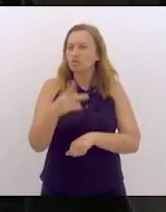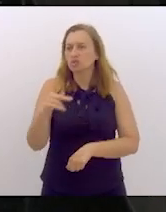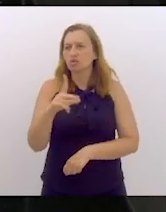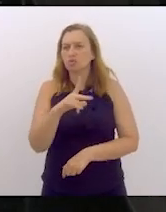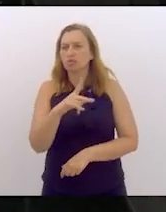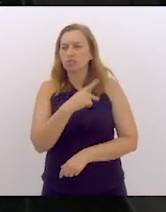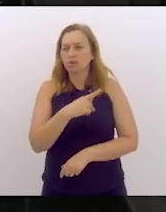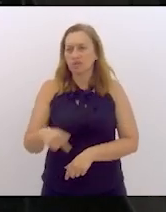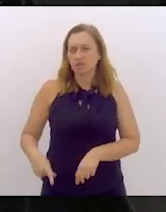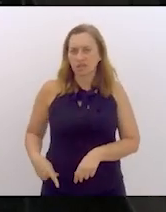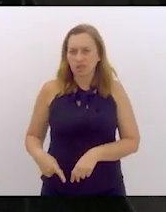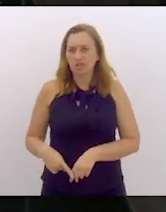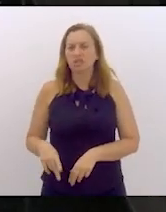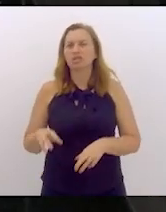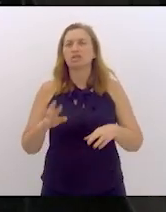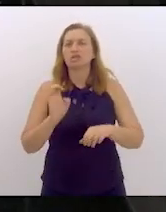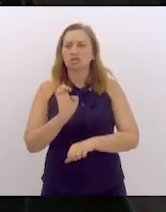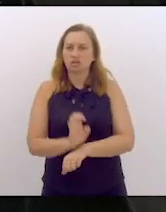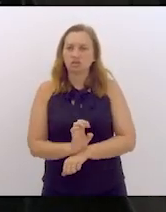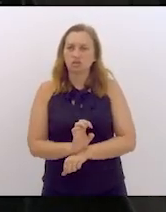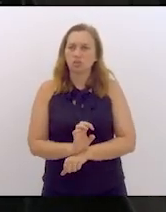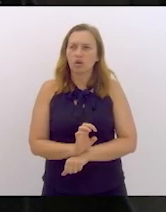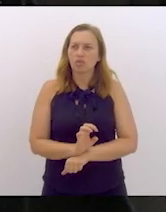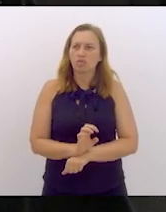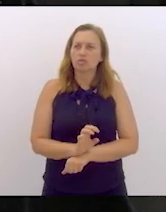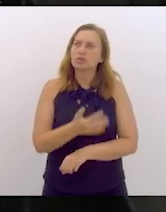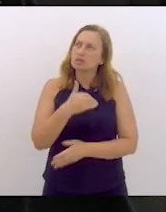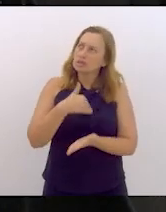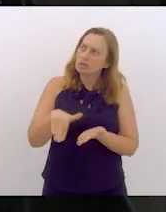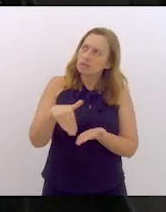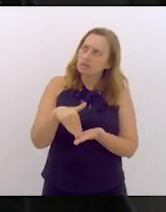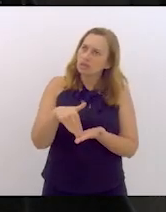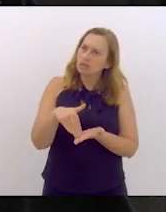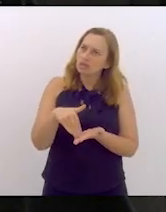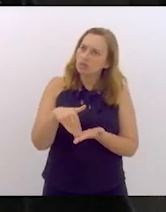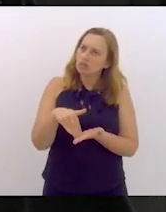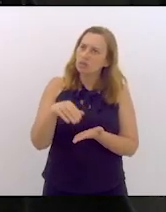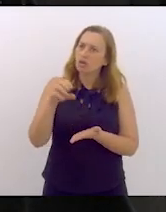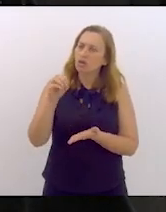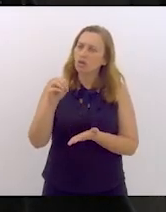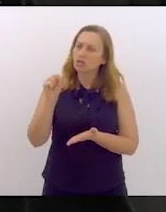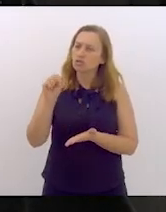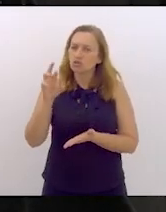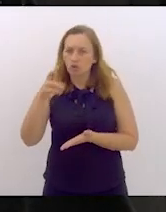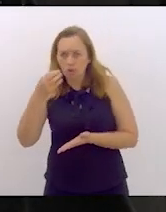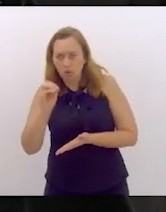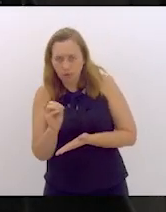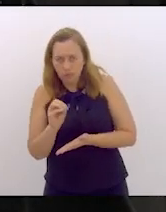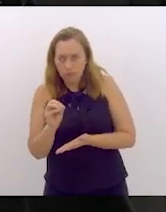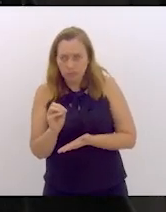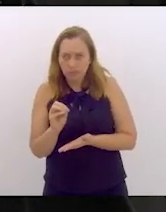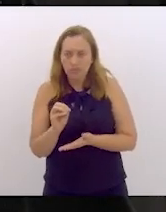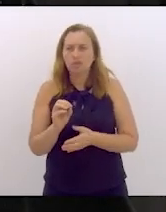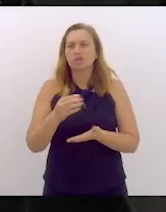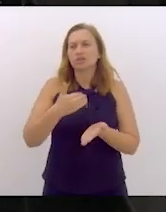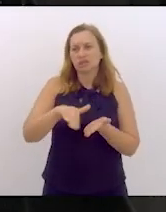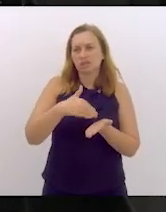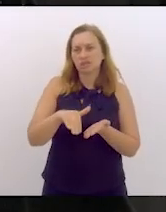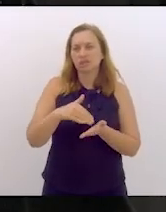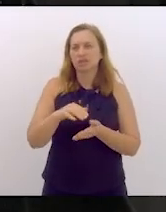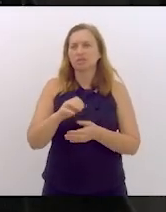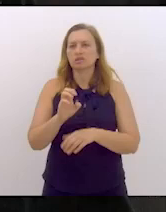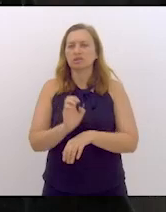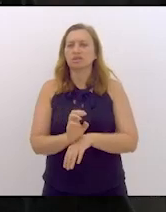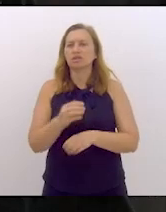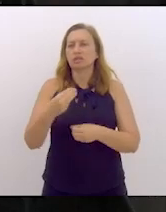presidente da seção estadual o secretário Osório Souza que a secretaria de Municipal de Educação